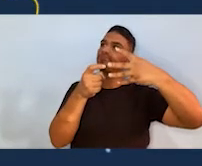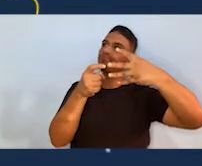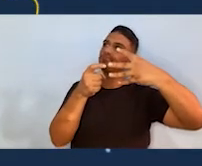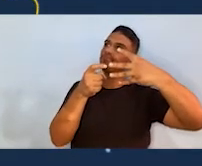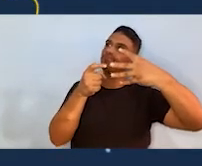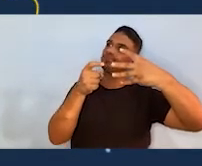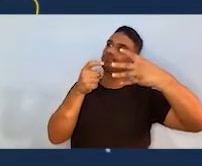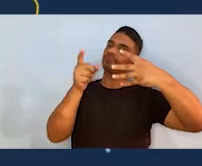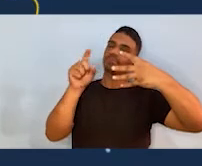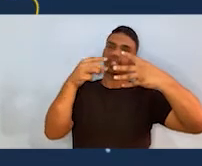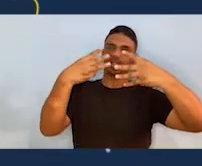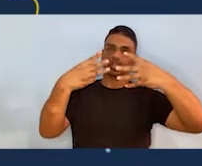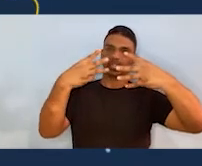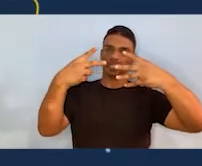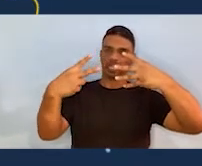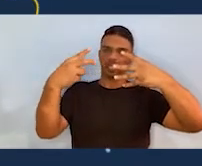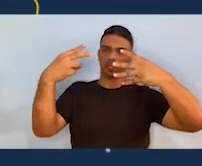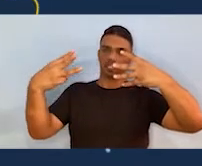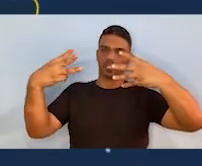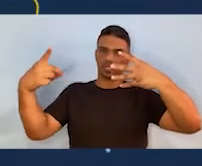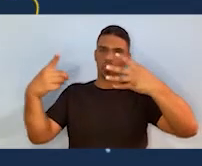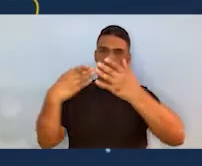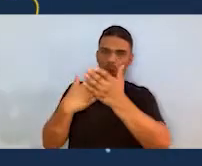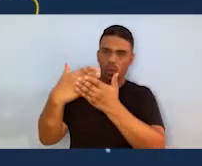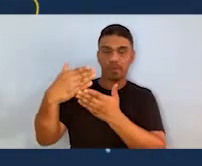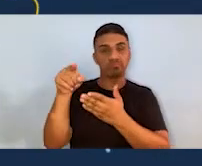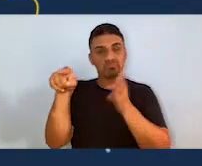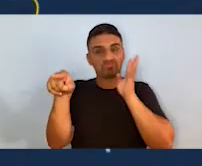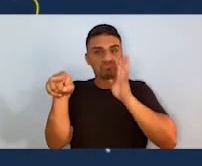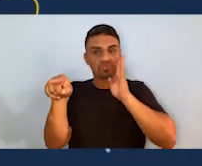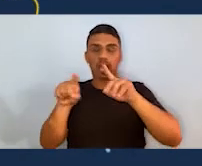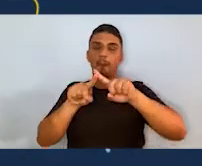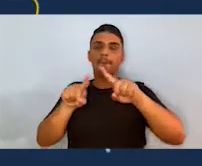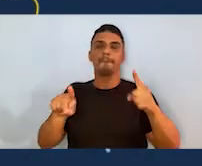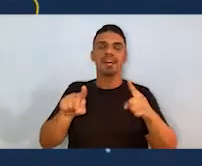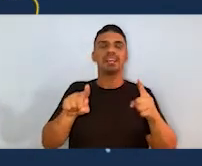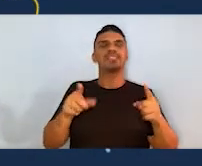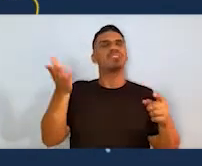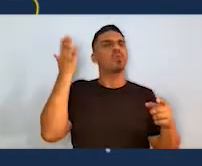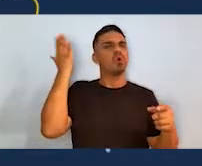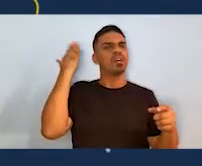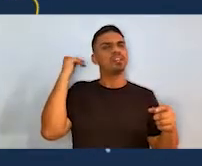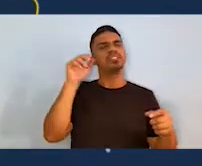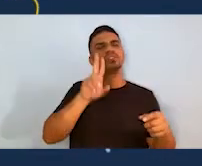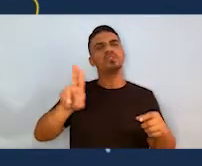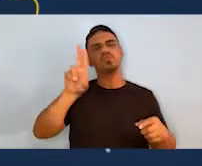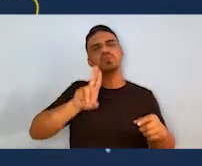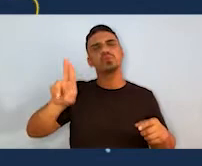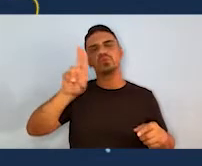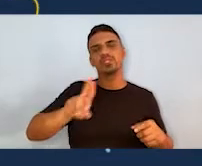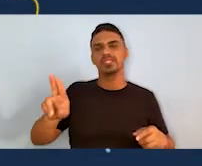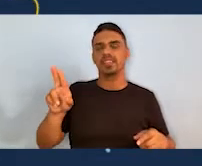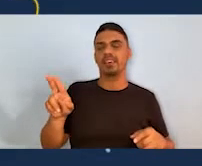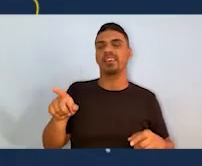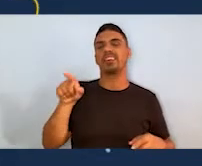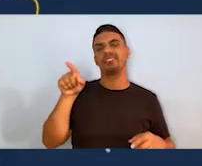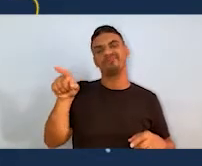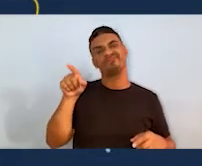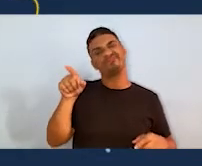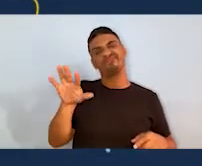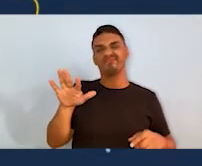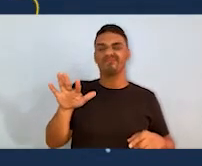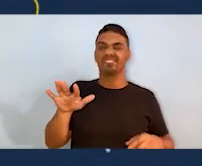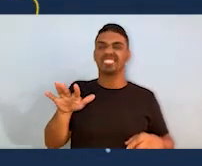meinho. Ele começa com 32 por 32 pixels. É uma medida legal, mas na última vez que eu tentei fazer esse